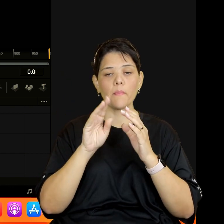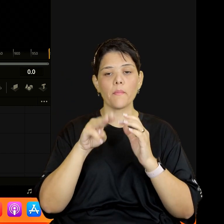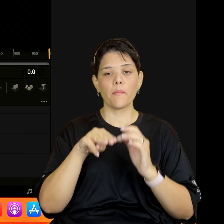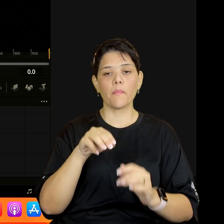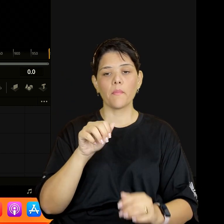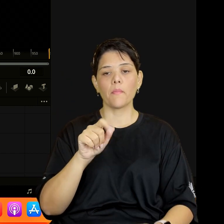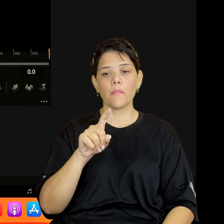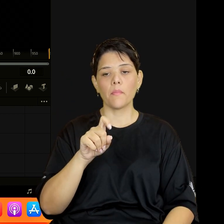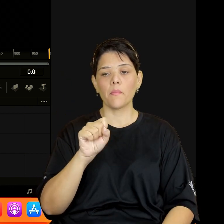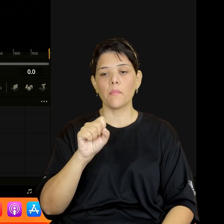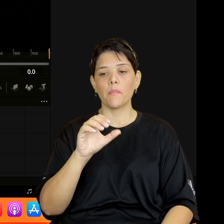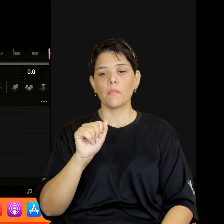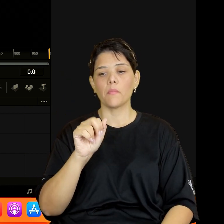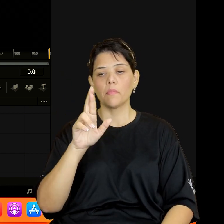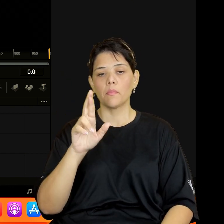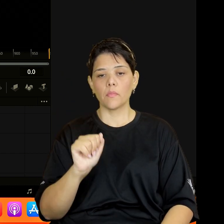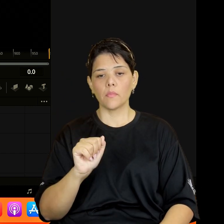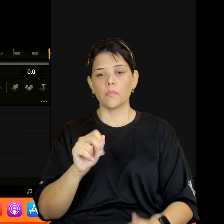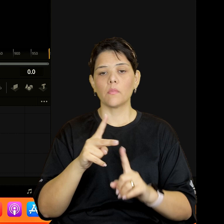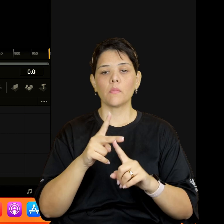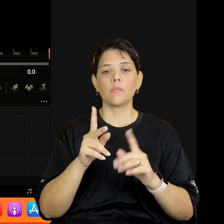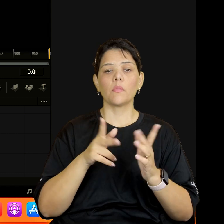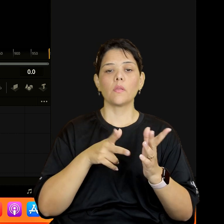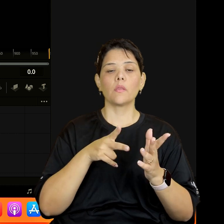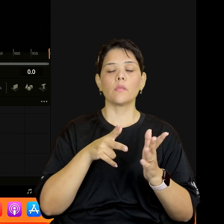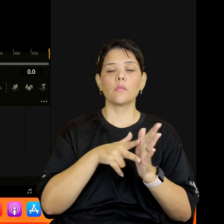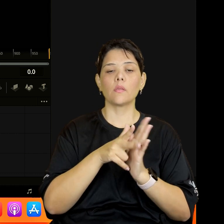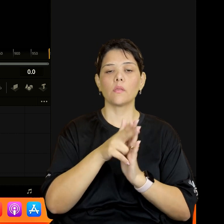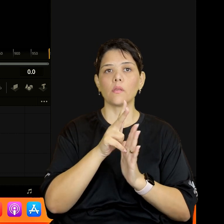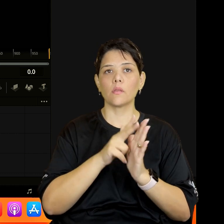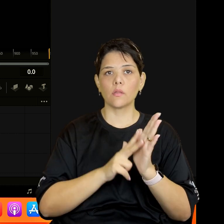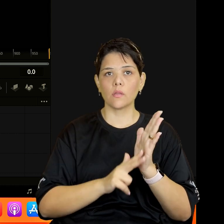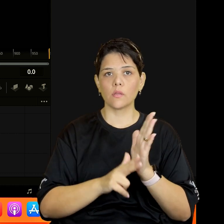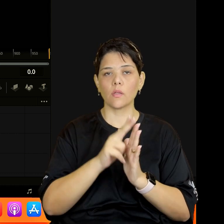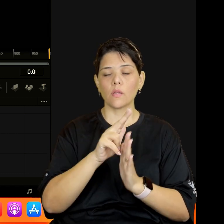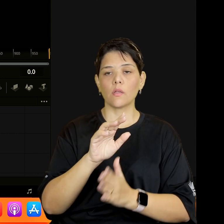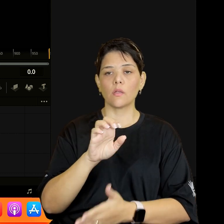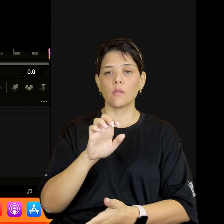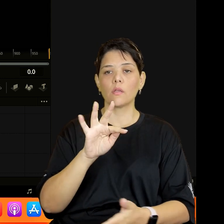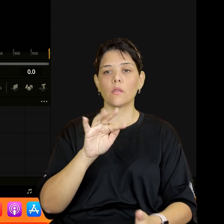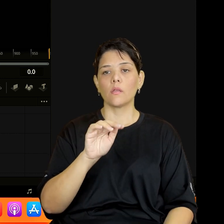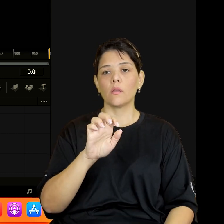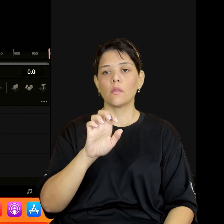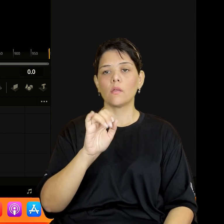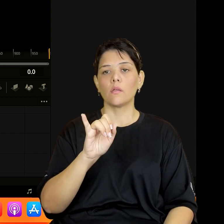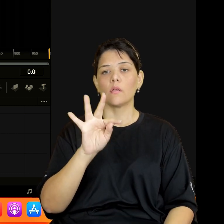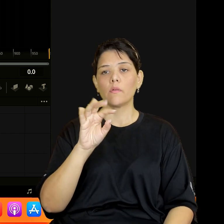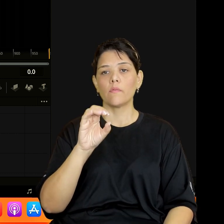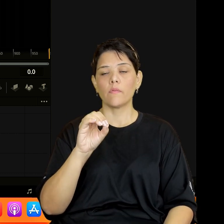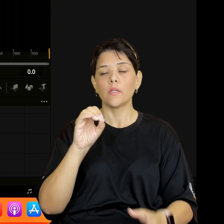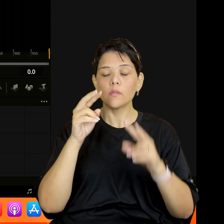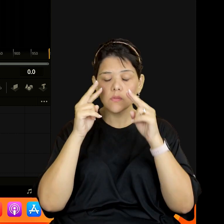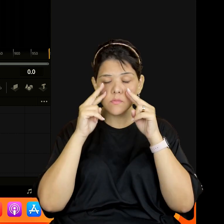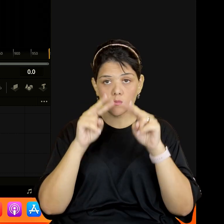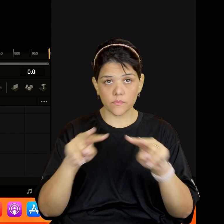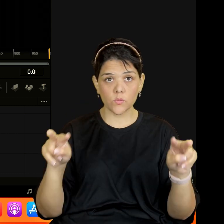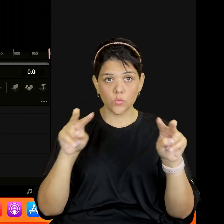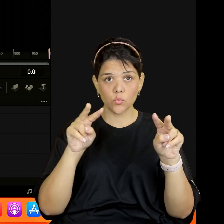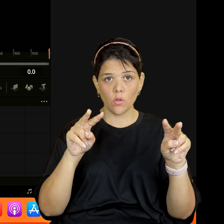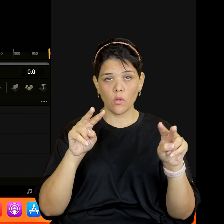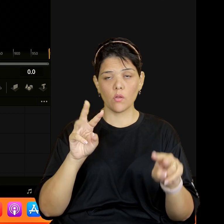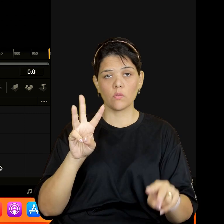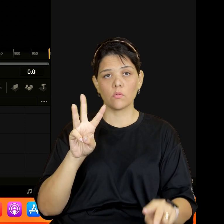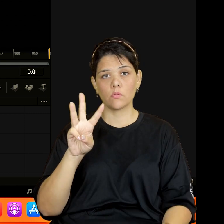imagem e por aí vai. Tranquilo? Então, efeito visual em si é aqui. É aqui que ele trabalha com 3D e por